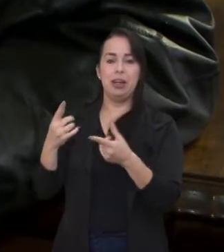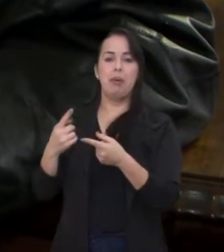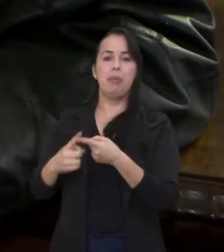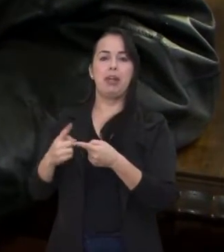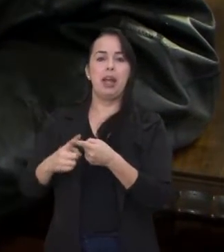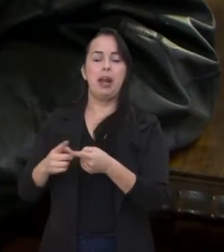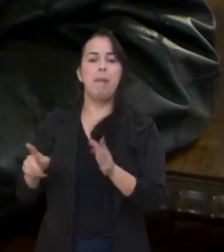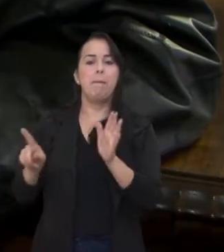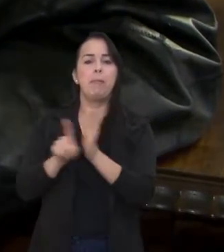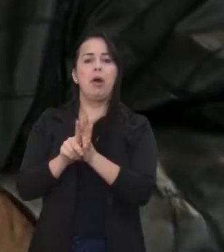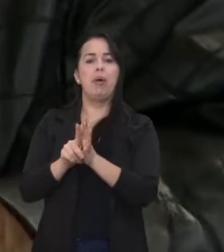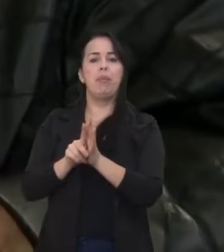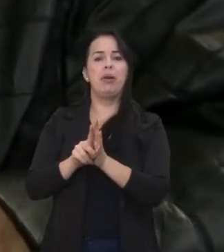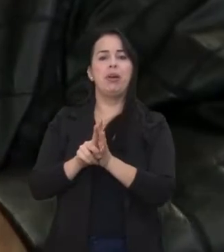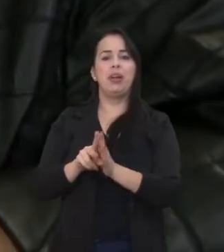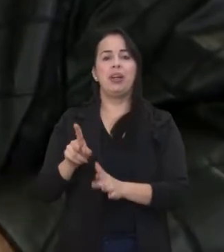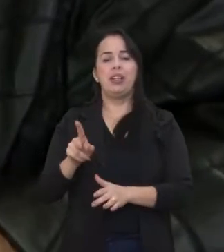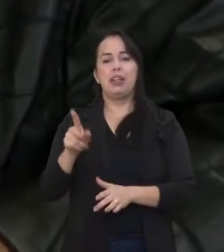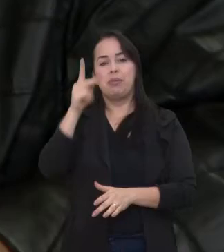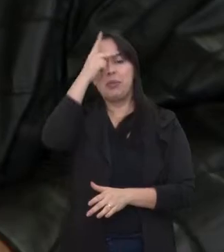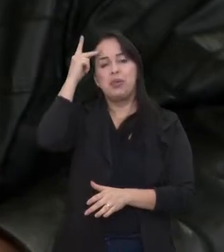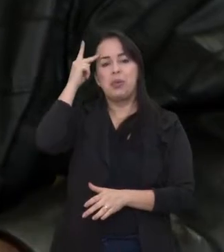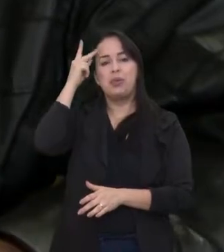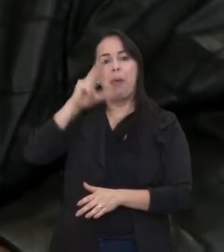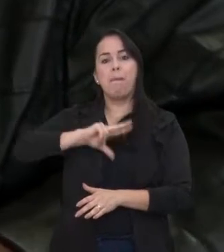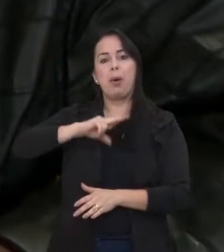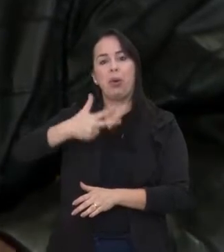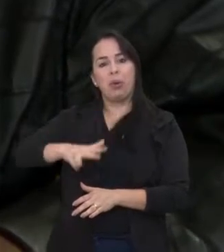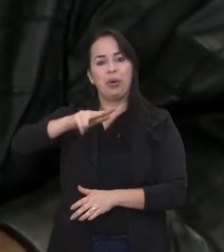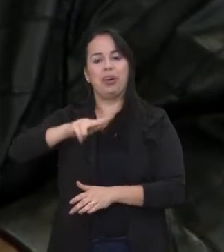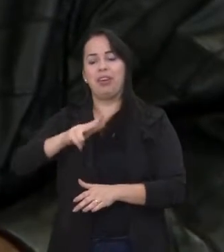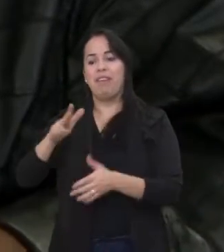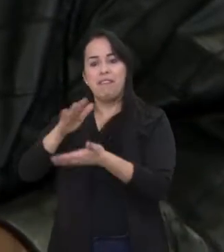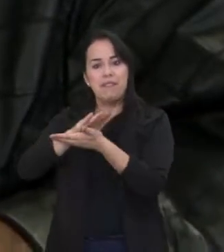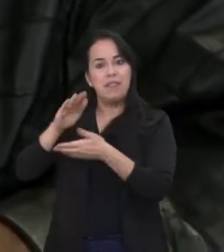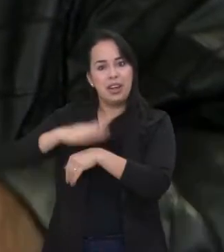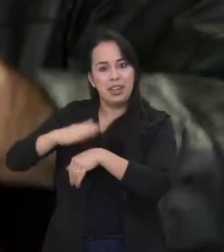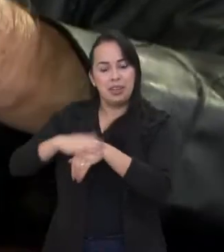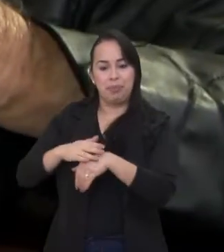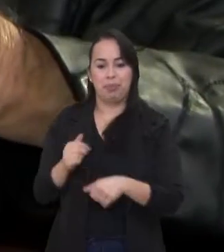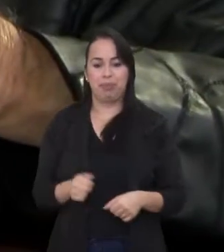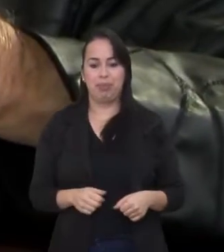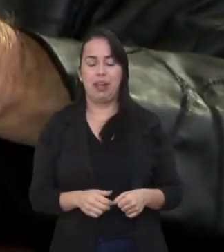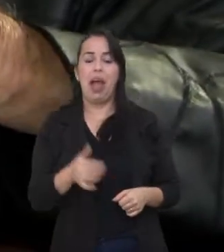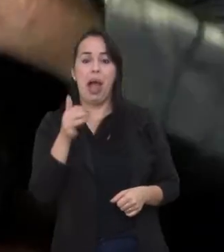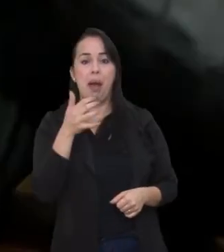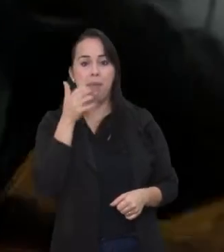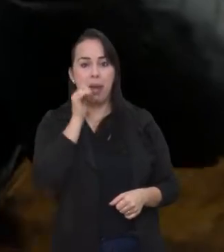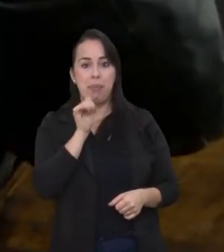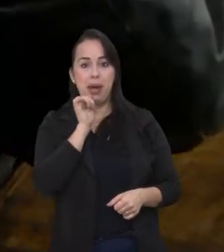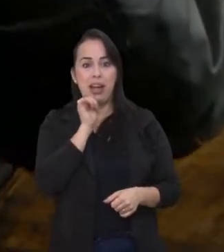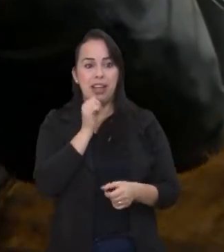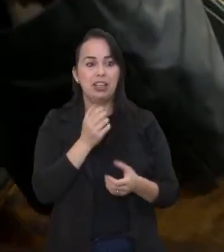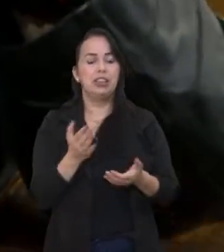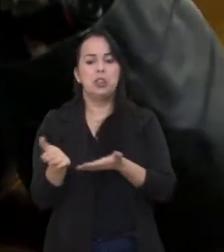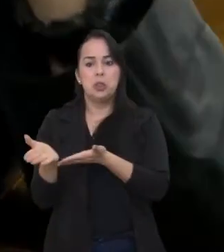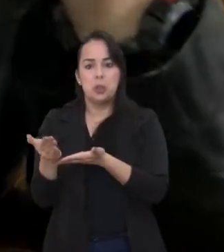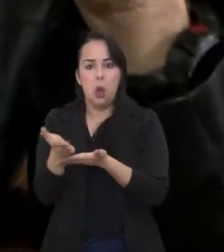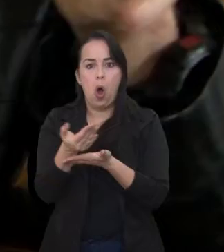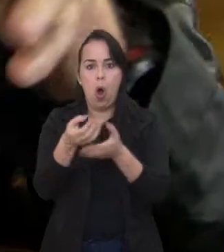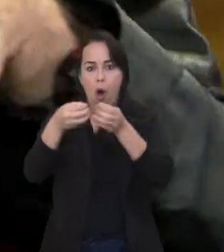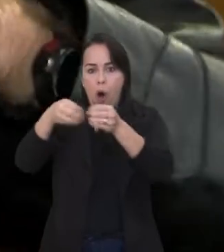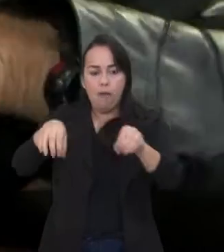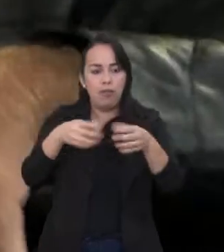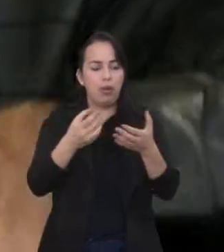da região aqui. A minha mãe passava um mês coletando ovos para fazer os bolinhos, para fazer os pastéis e as